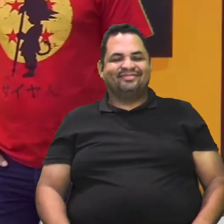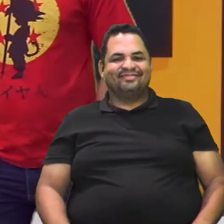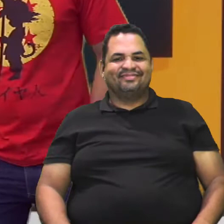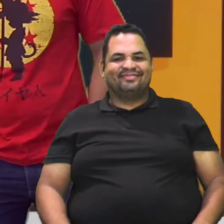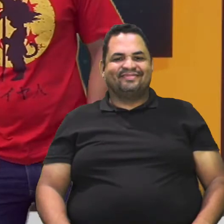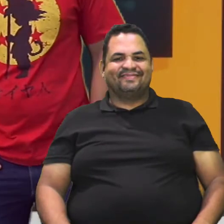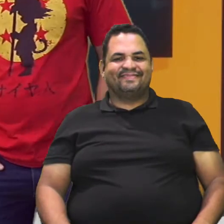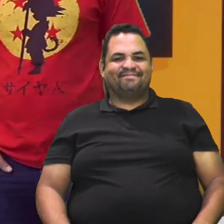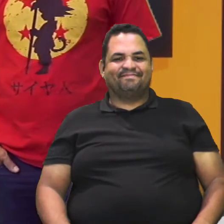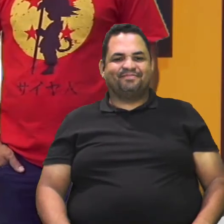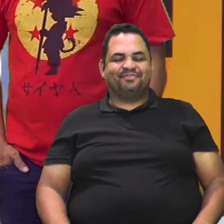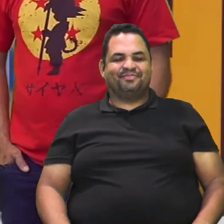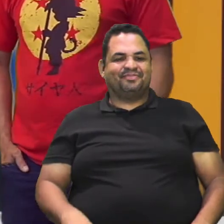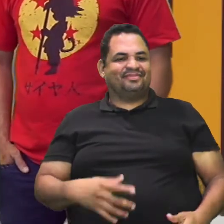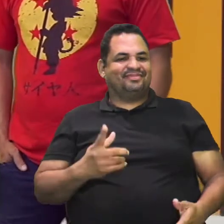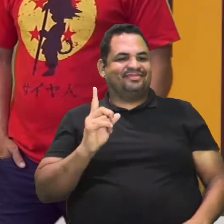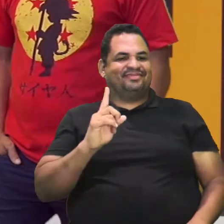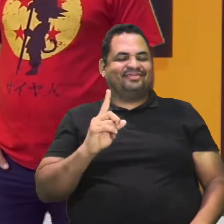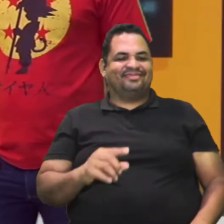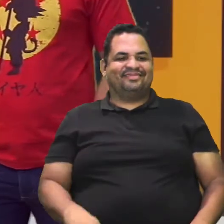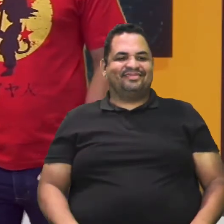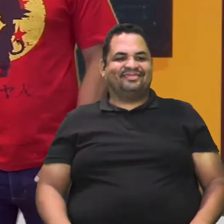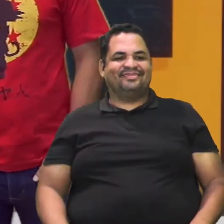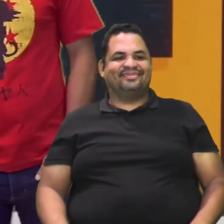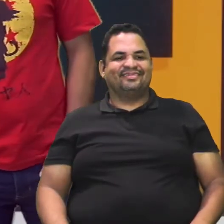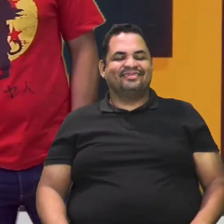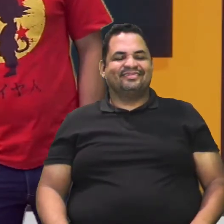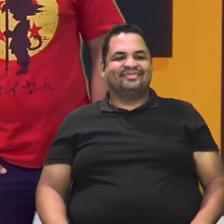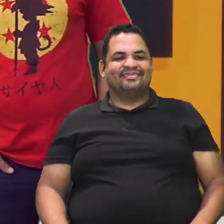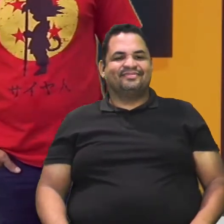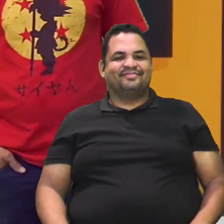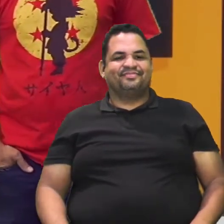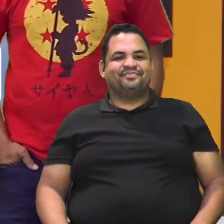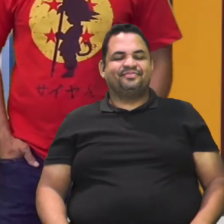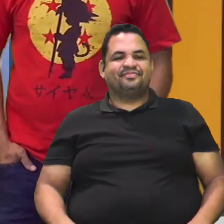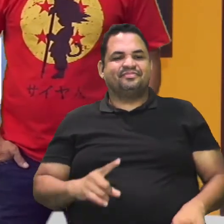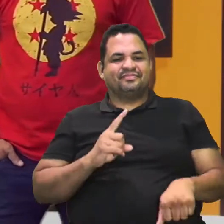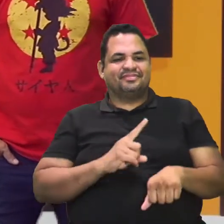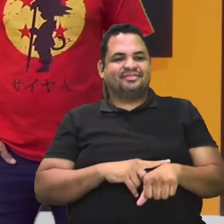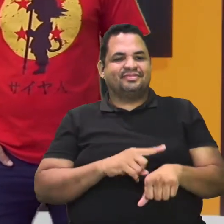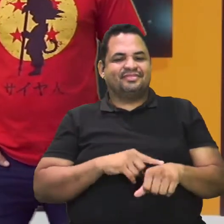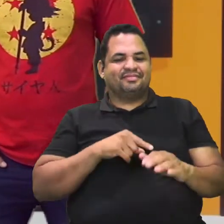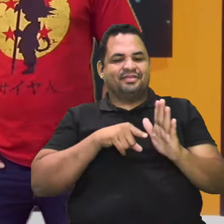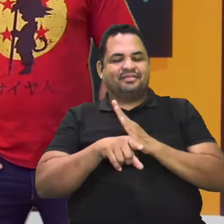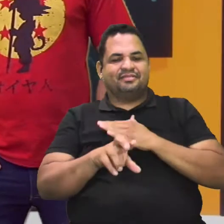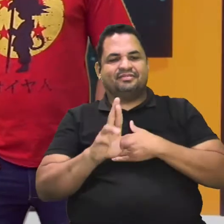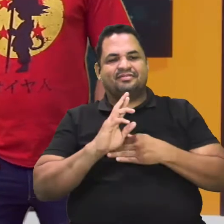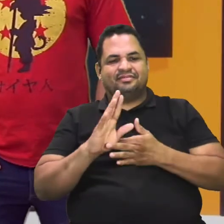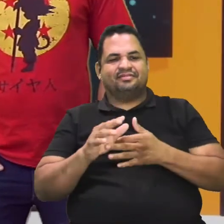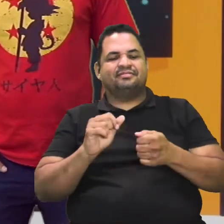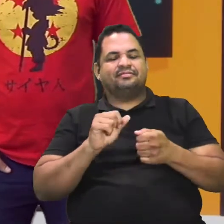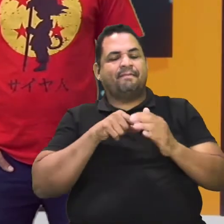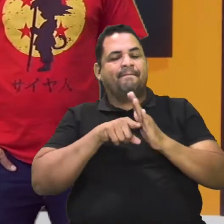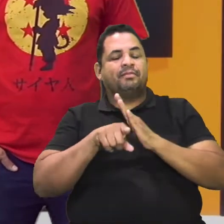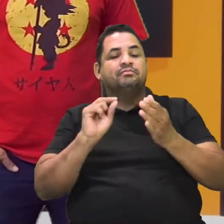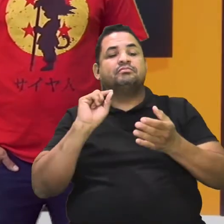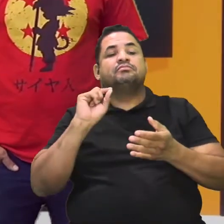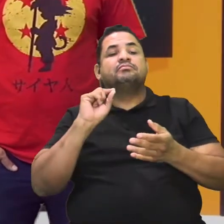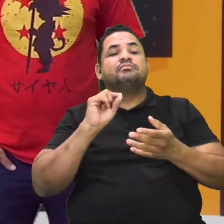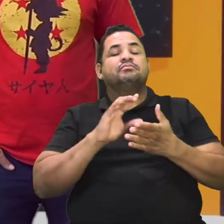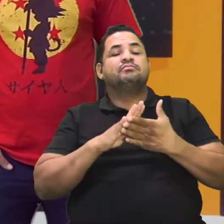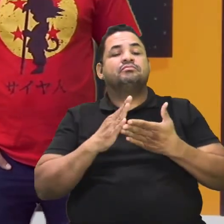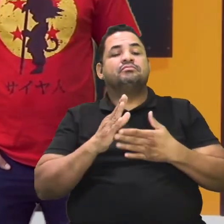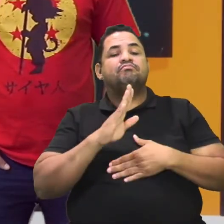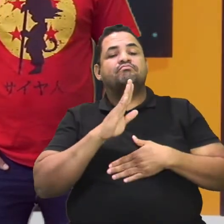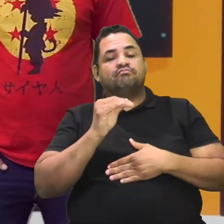alguns barulhinhos aqui, mas essa voz não é minha. E aí, a hora do quiz! Então, a gente vai perguntar para vocês se